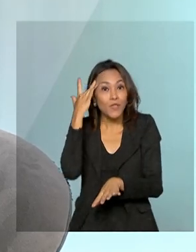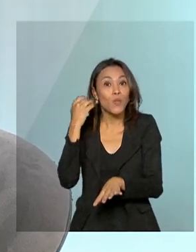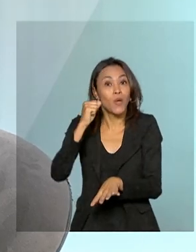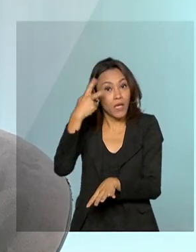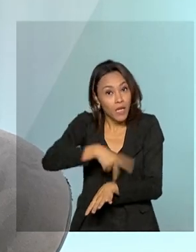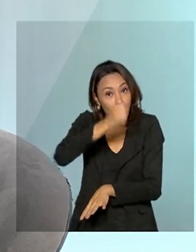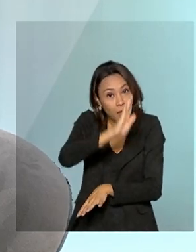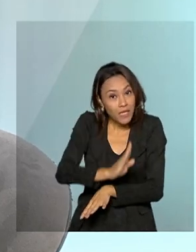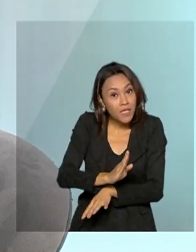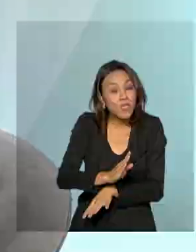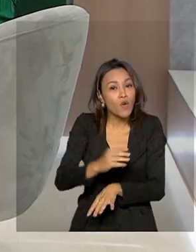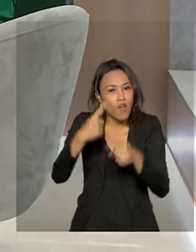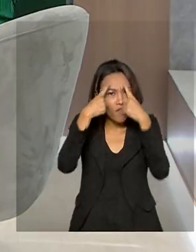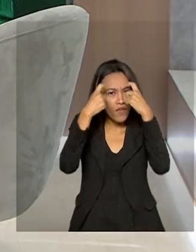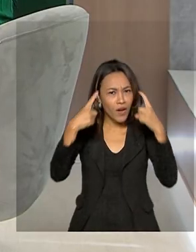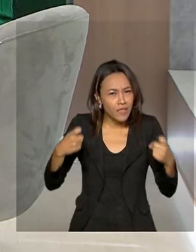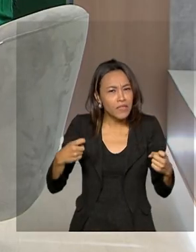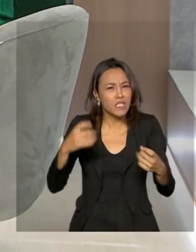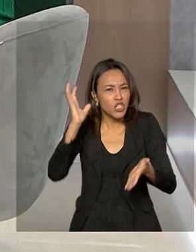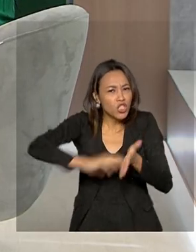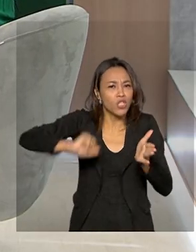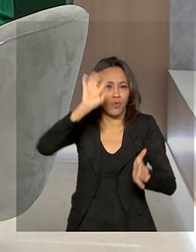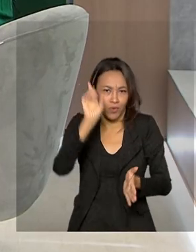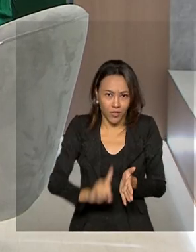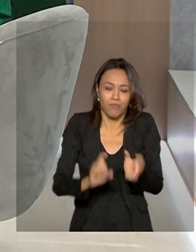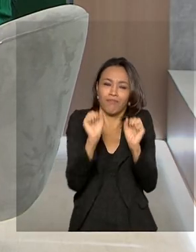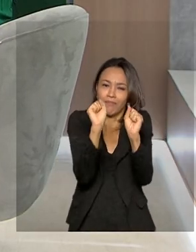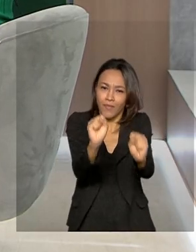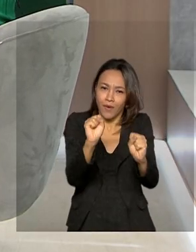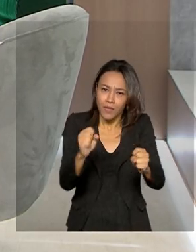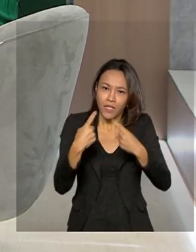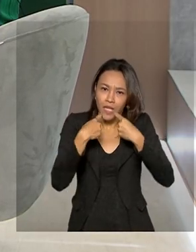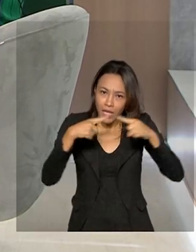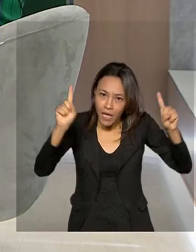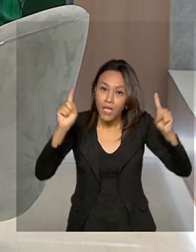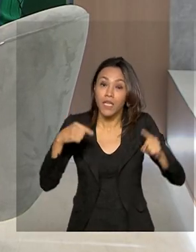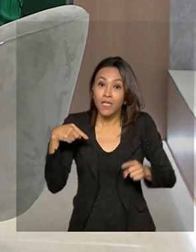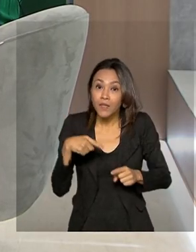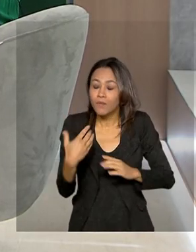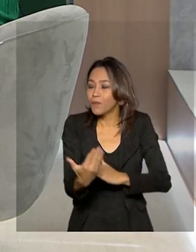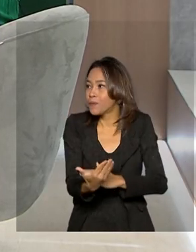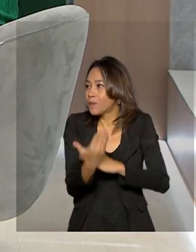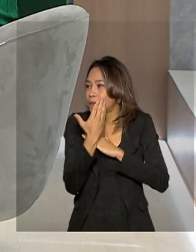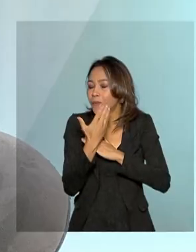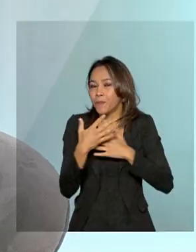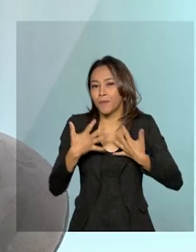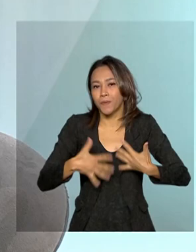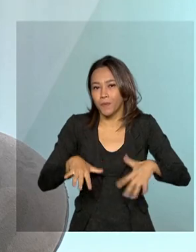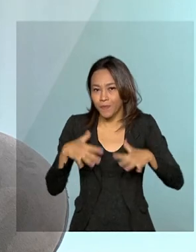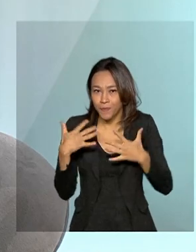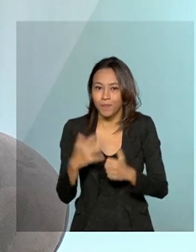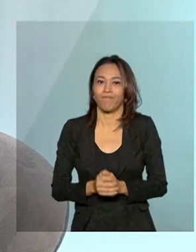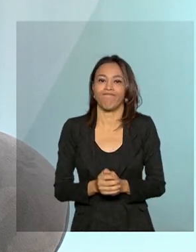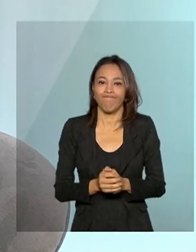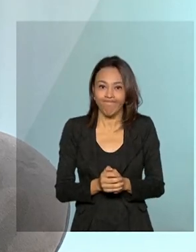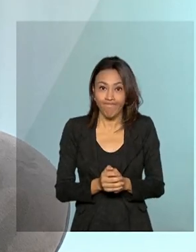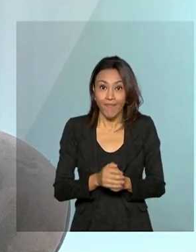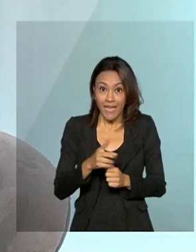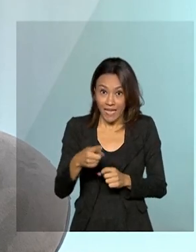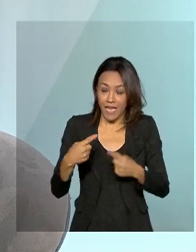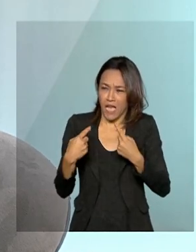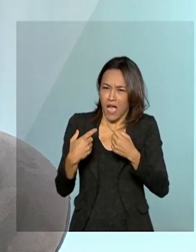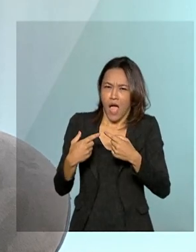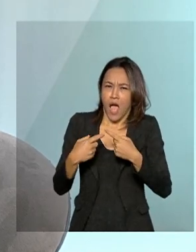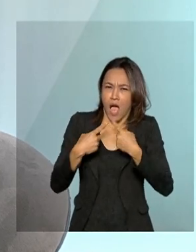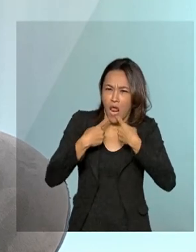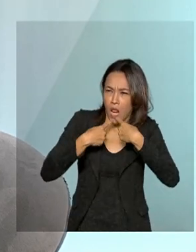tendo violação de direitos, né? Então, nós estamos trabalhando muito. Isso ajudou. Tanto... que as denúncias